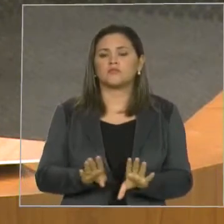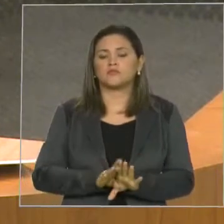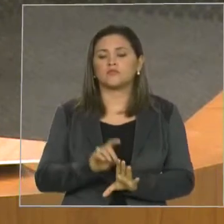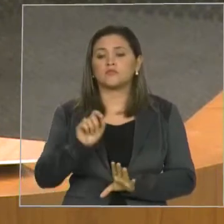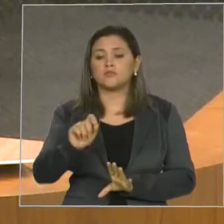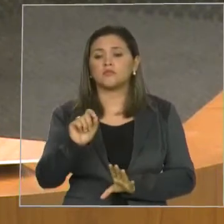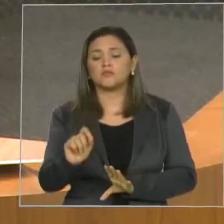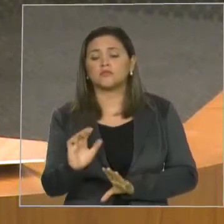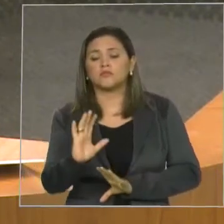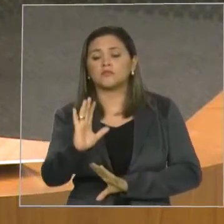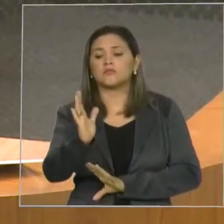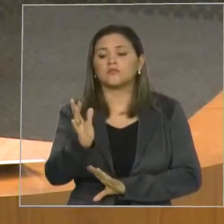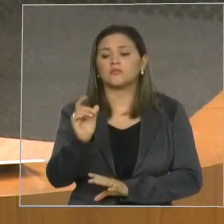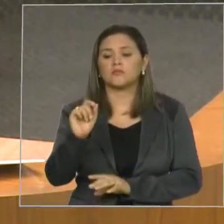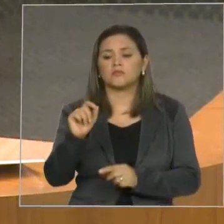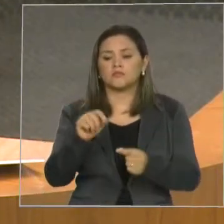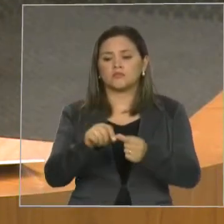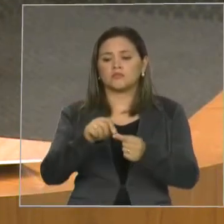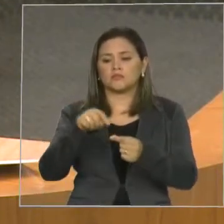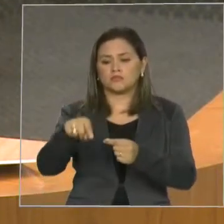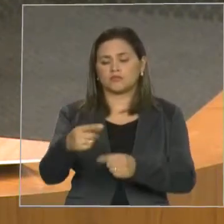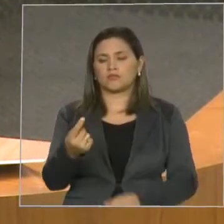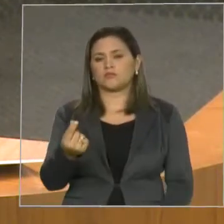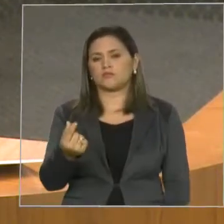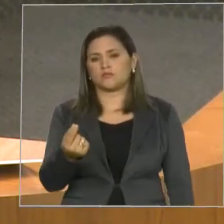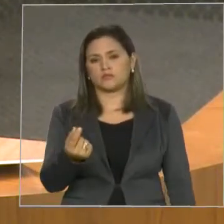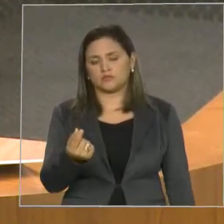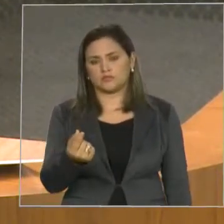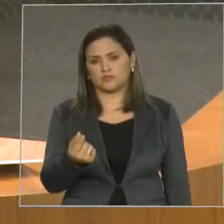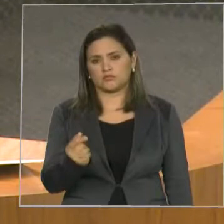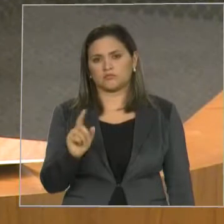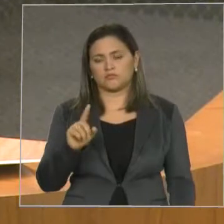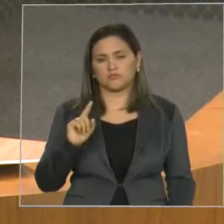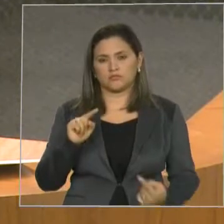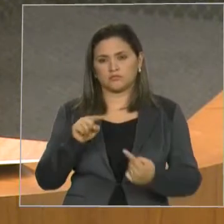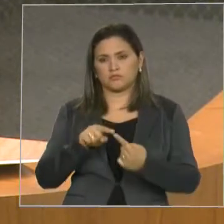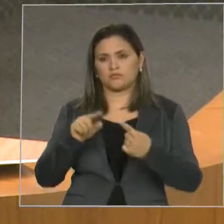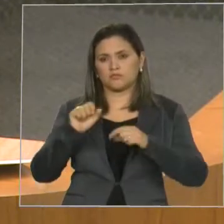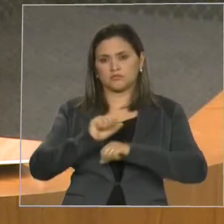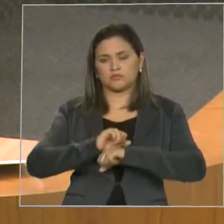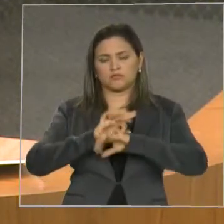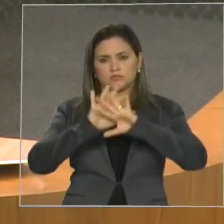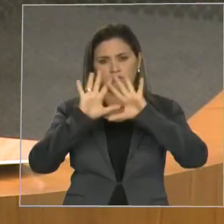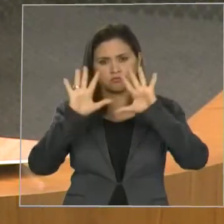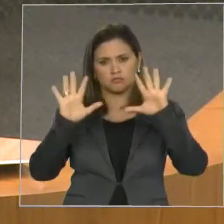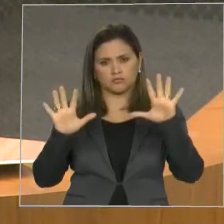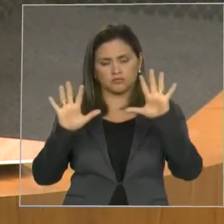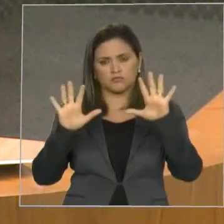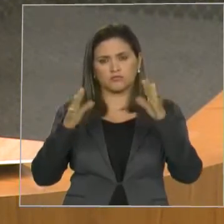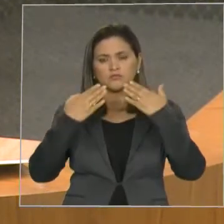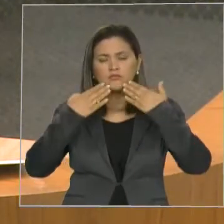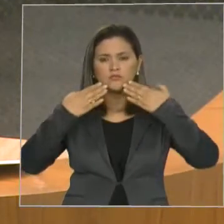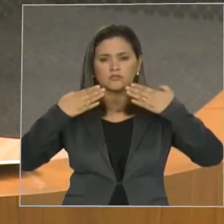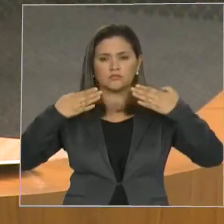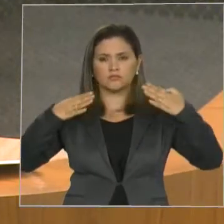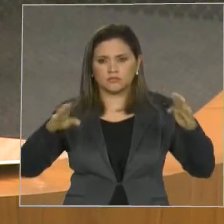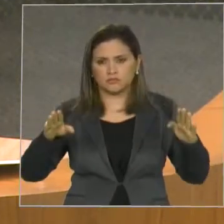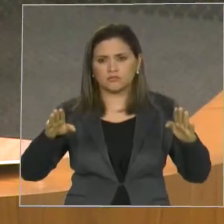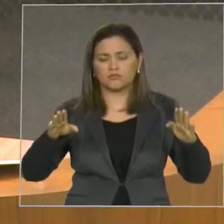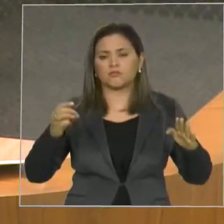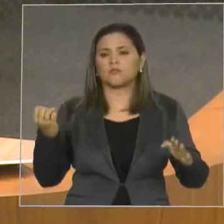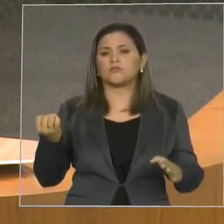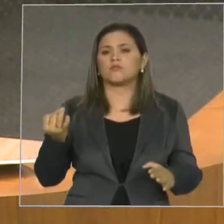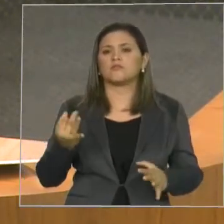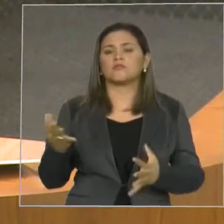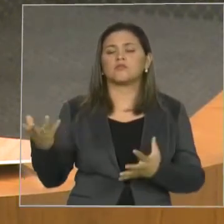Graça. Ou seja, tem por objetivo a transparência e publicidade nos